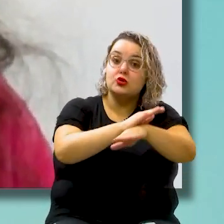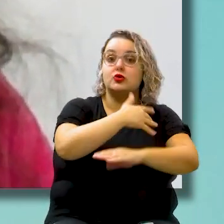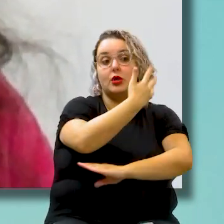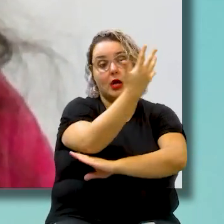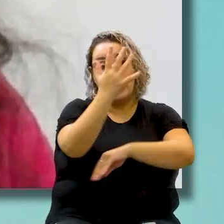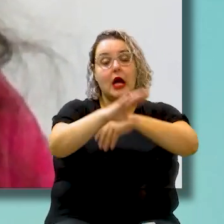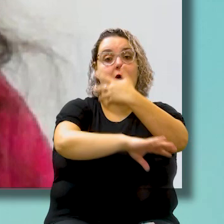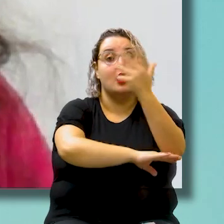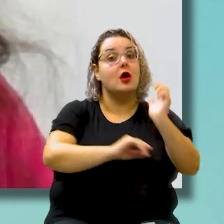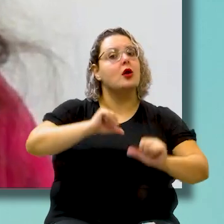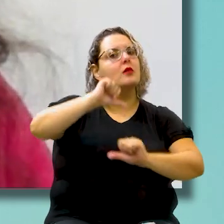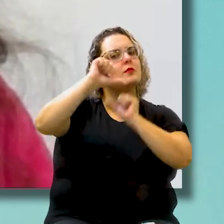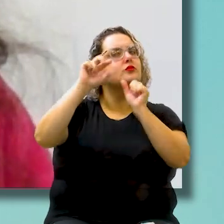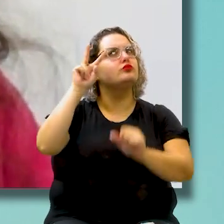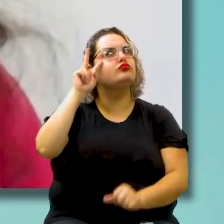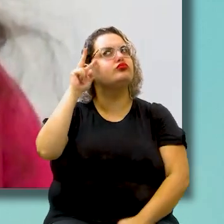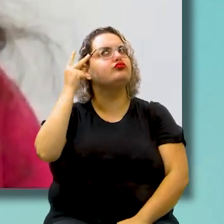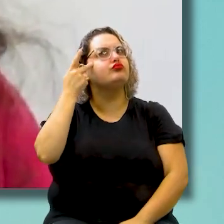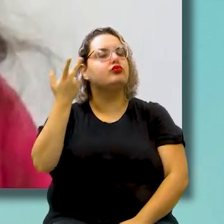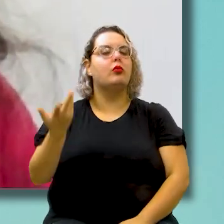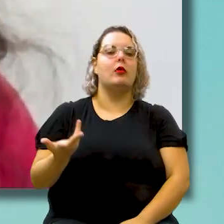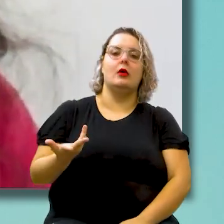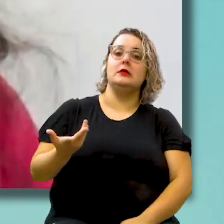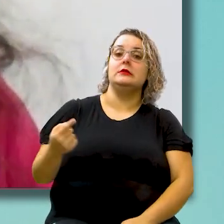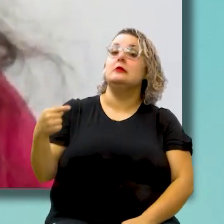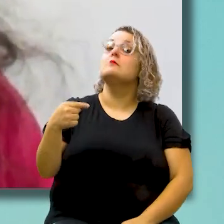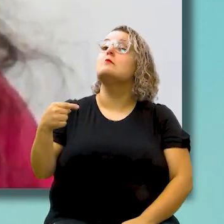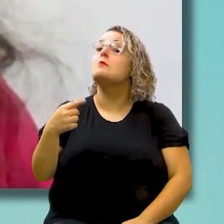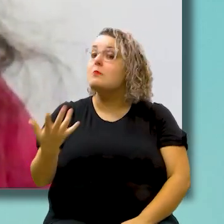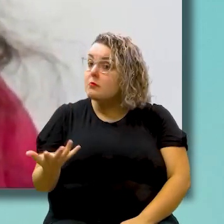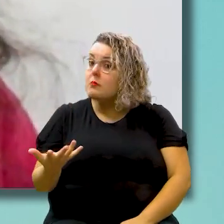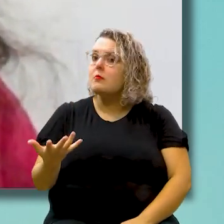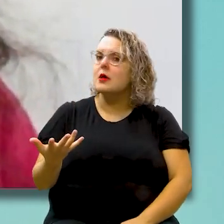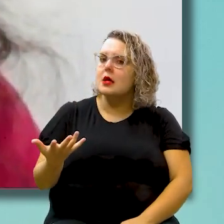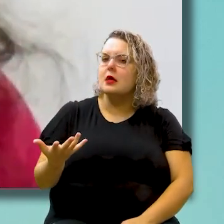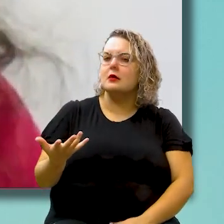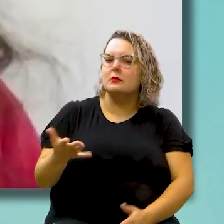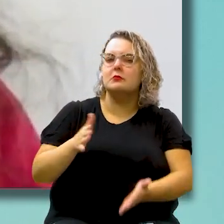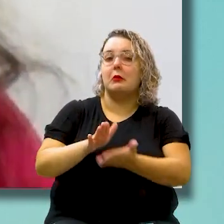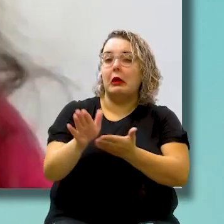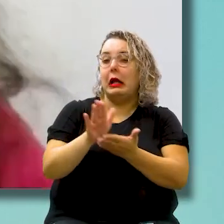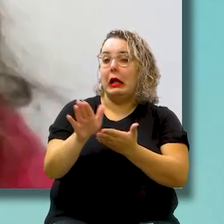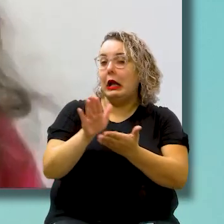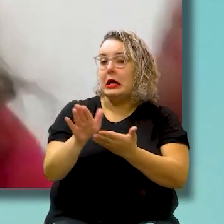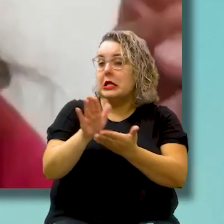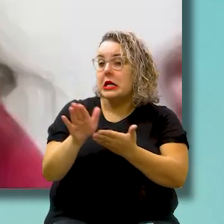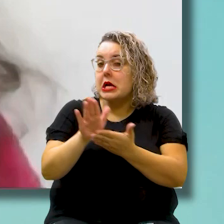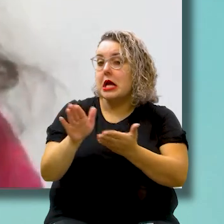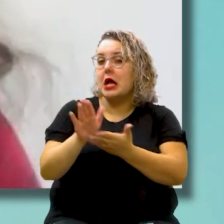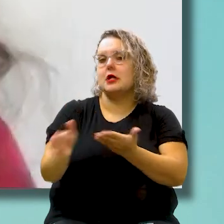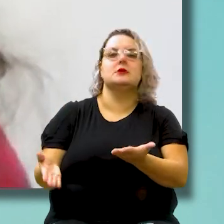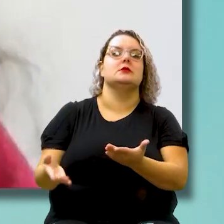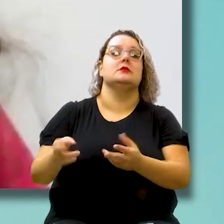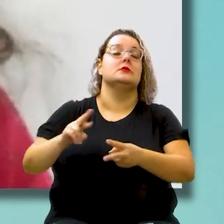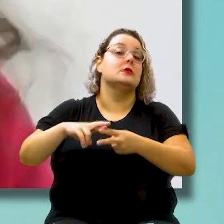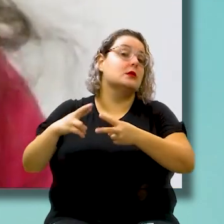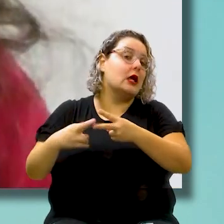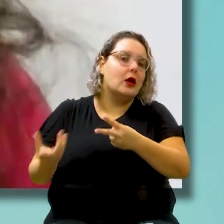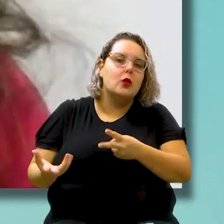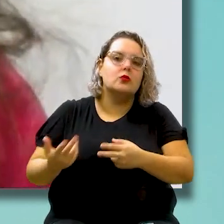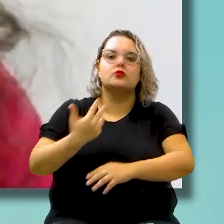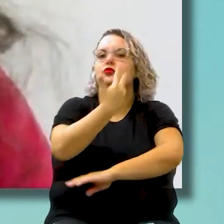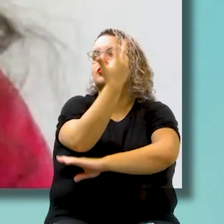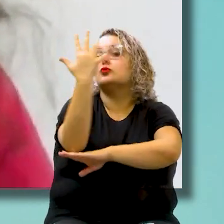mudar o nosso modo de vida para pensar como podemos ser menos perdulares, menos gastões, né? Entre aspas,